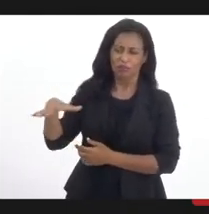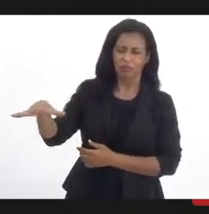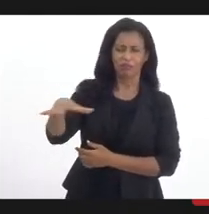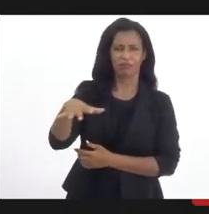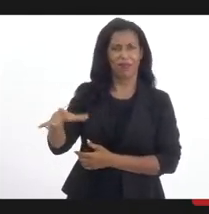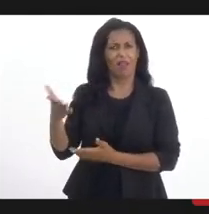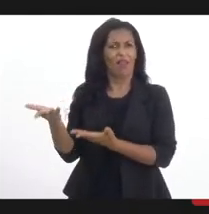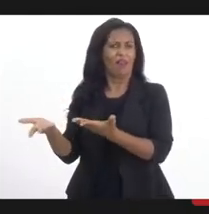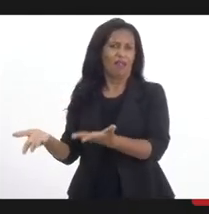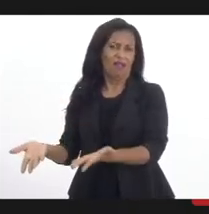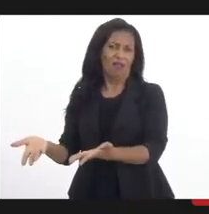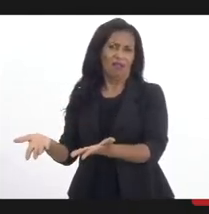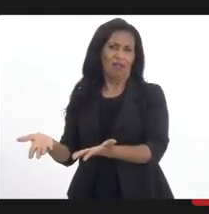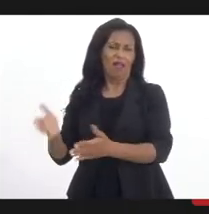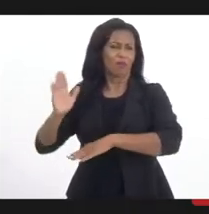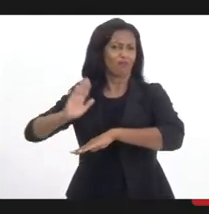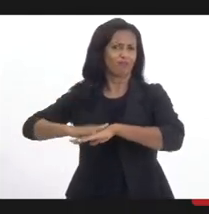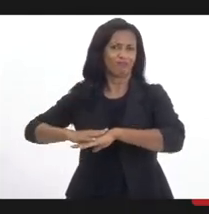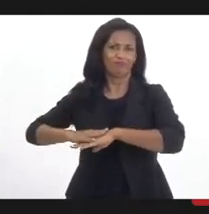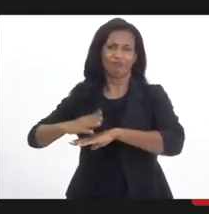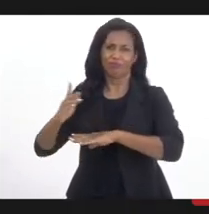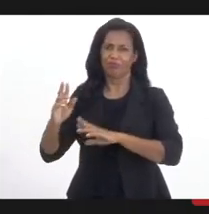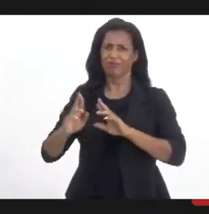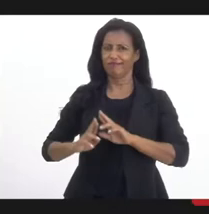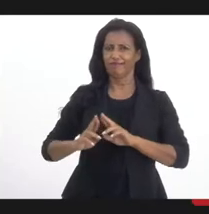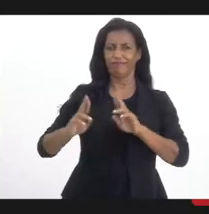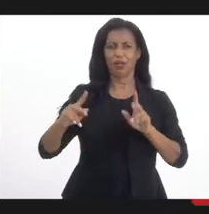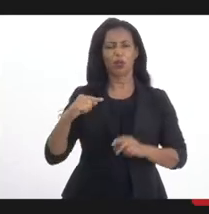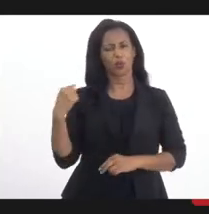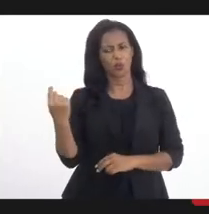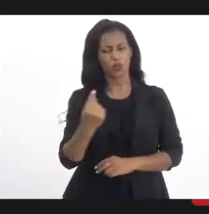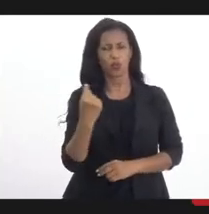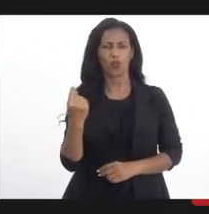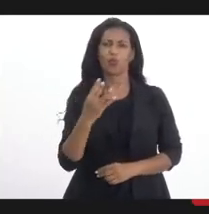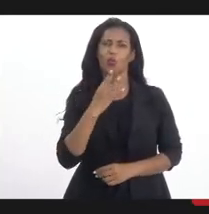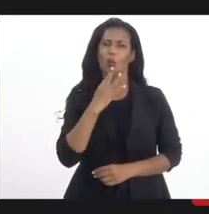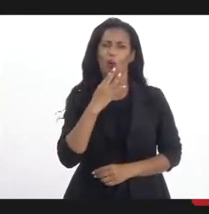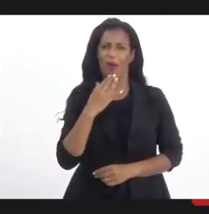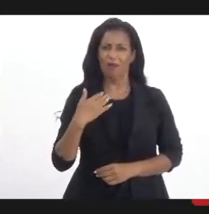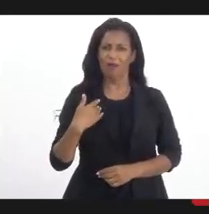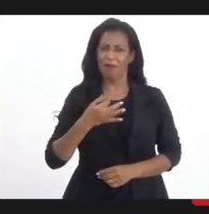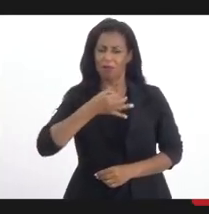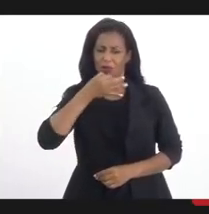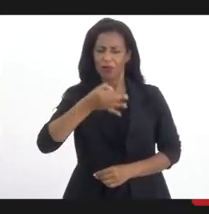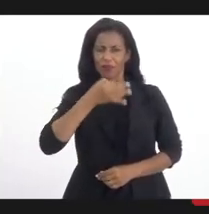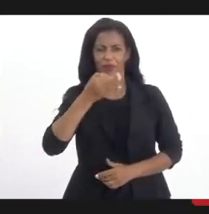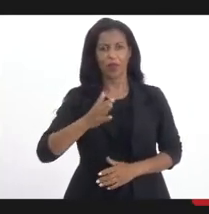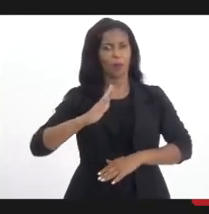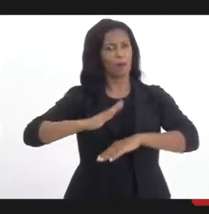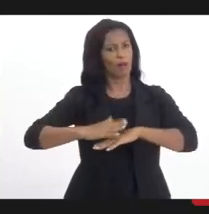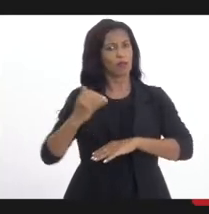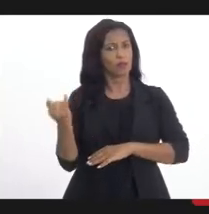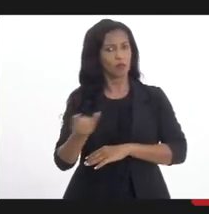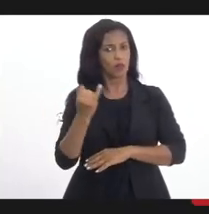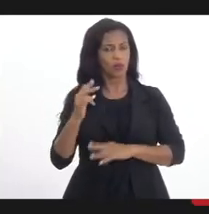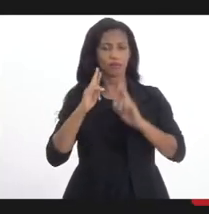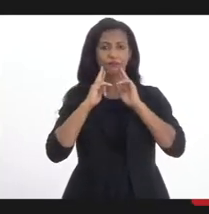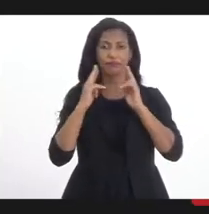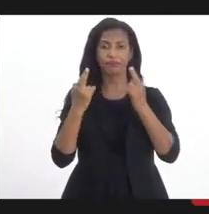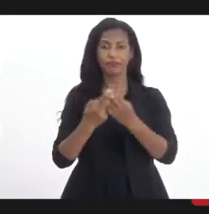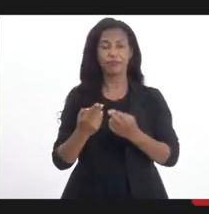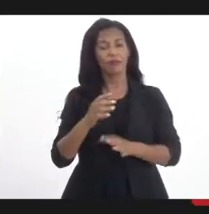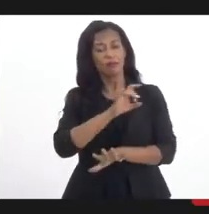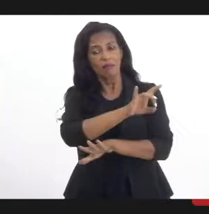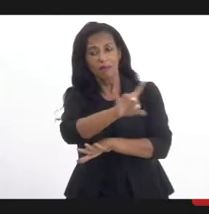é uma tese, por demais, controvertida. Todos conhecem a minha posição pública nesse sentido. Portanto, o mais importante dessa audiência é